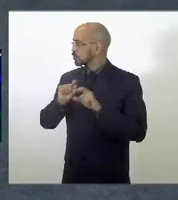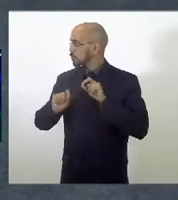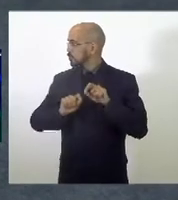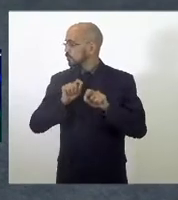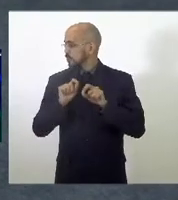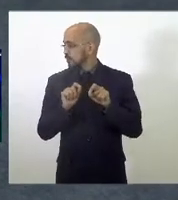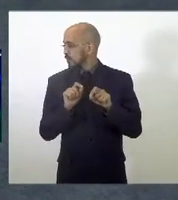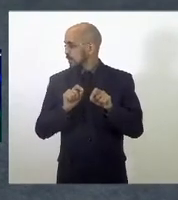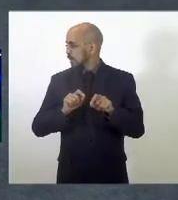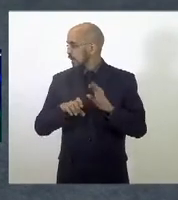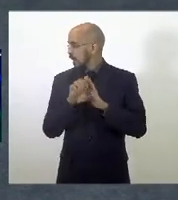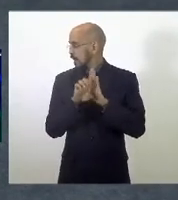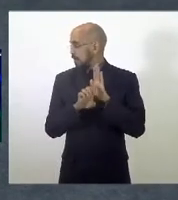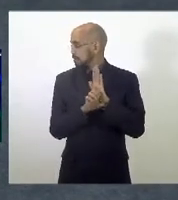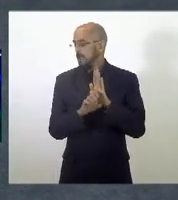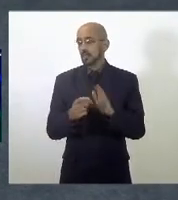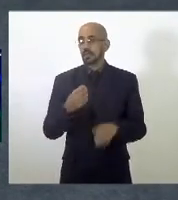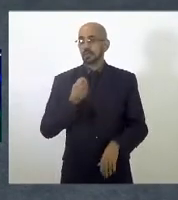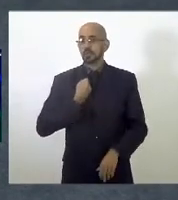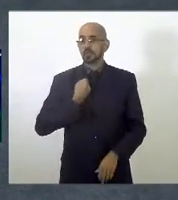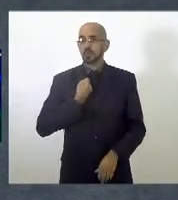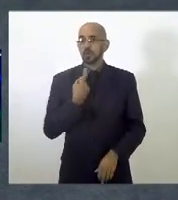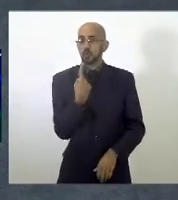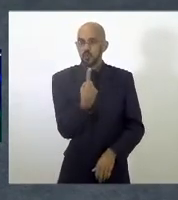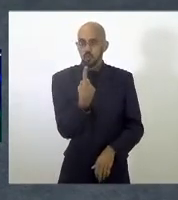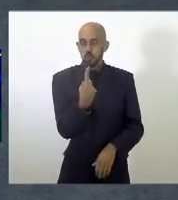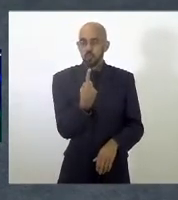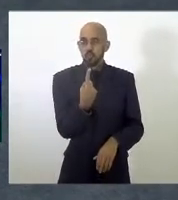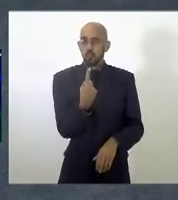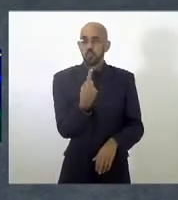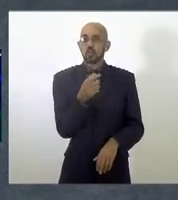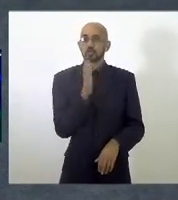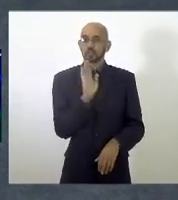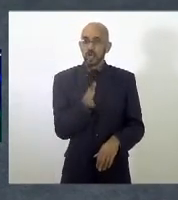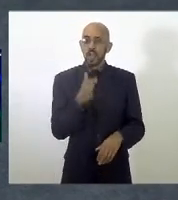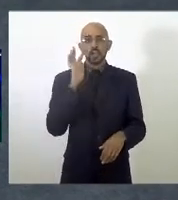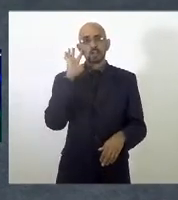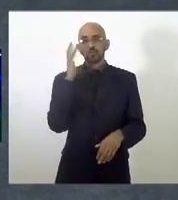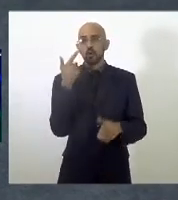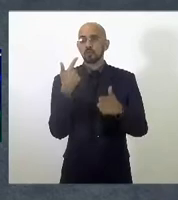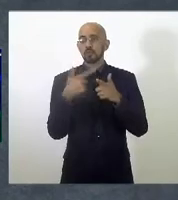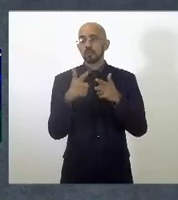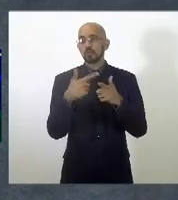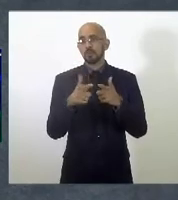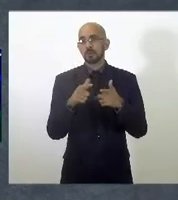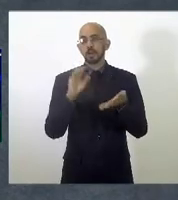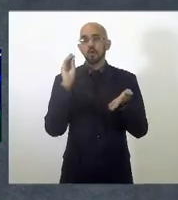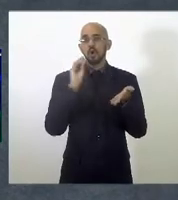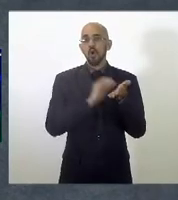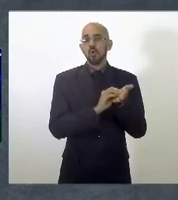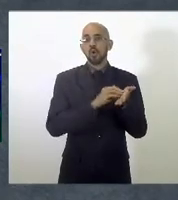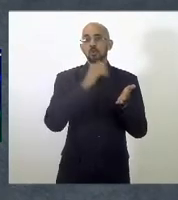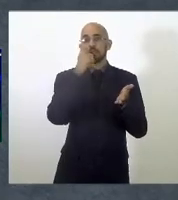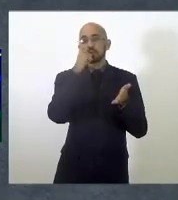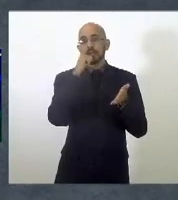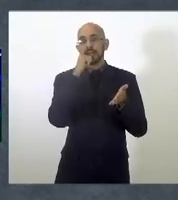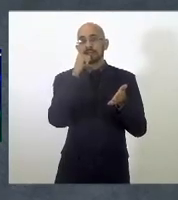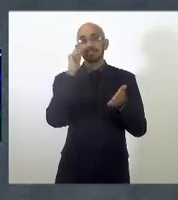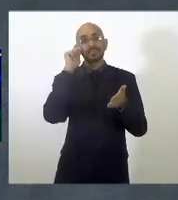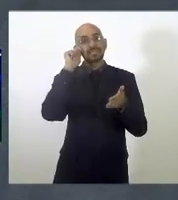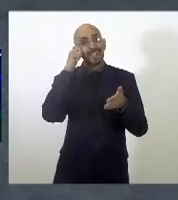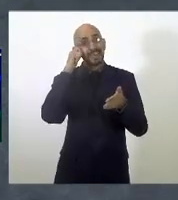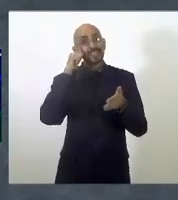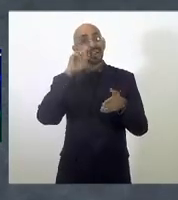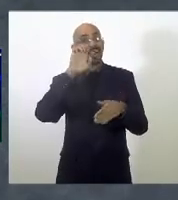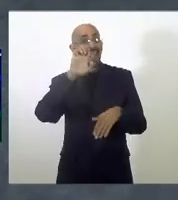1 do deputado Luiz Paulo contempla a questão acrescentando as mulheres negras e chefes de